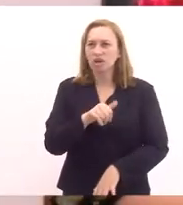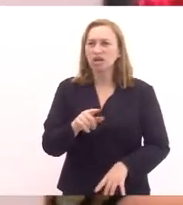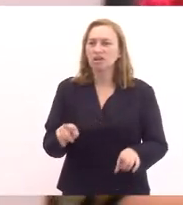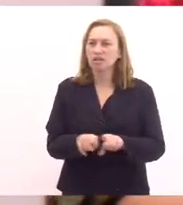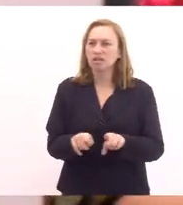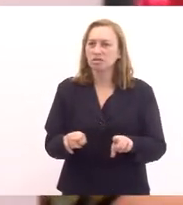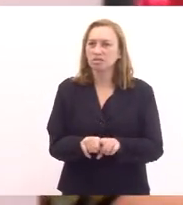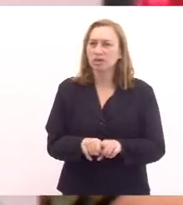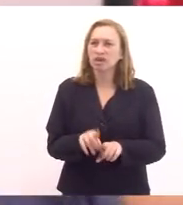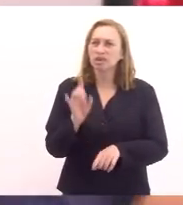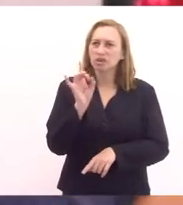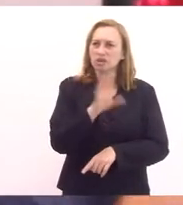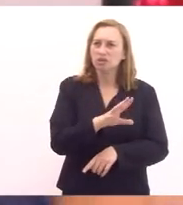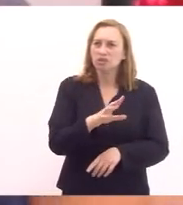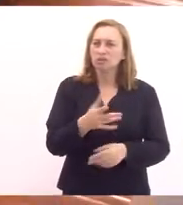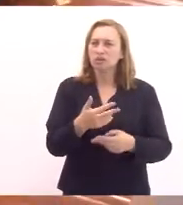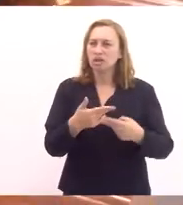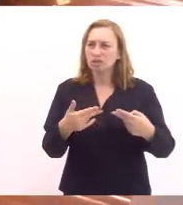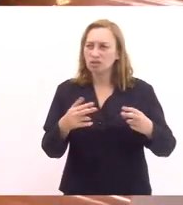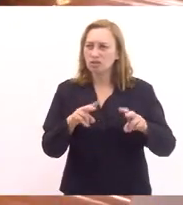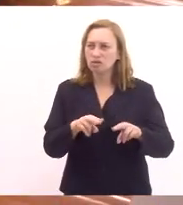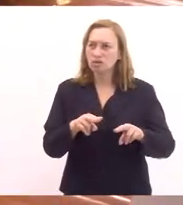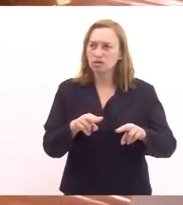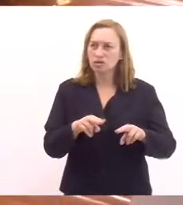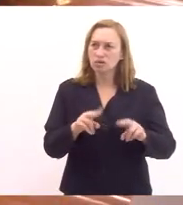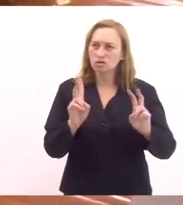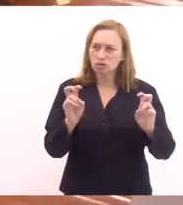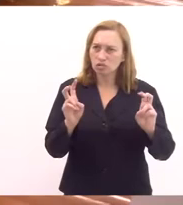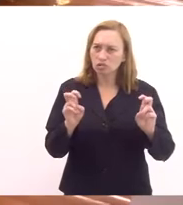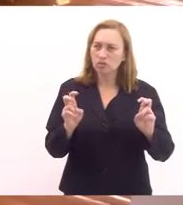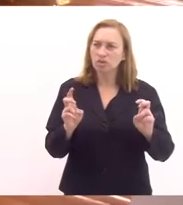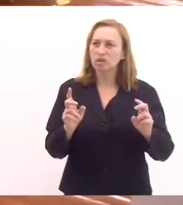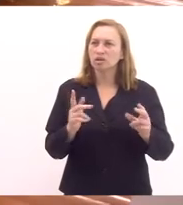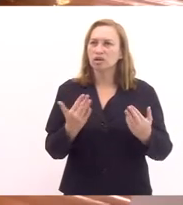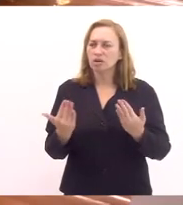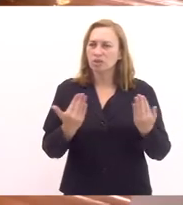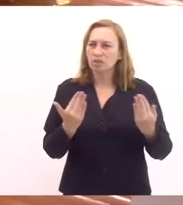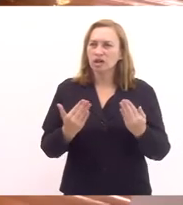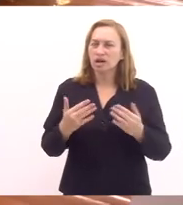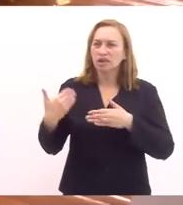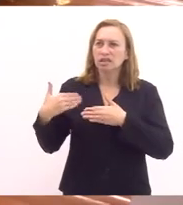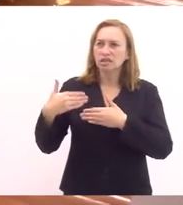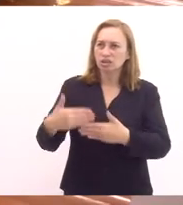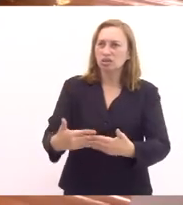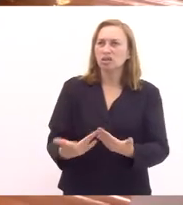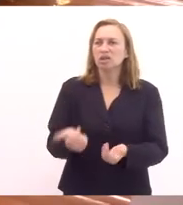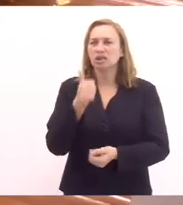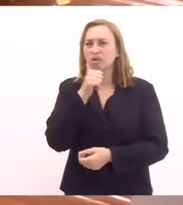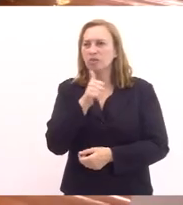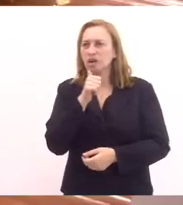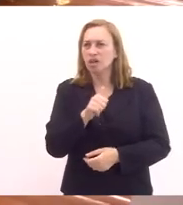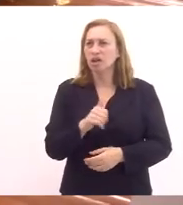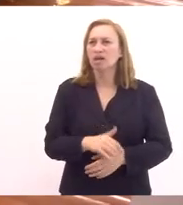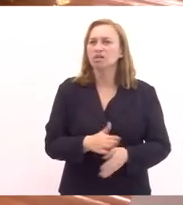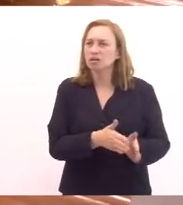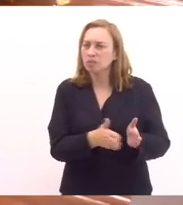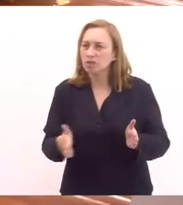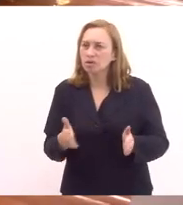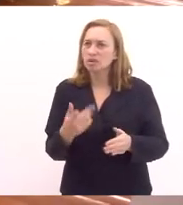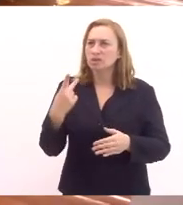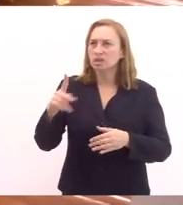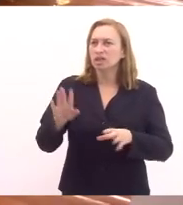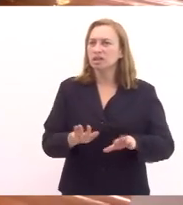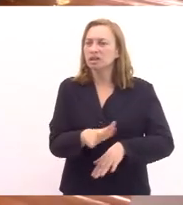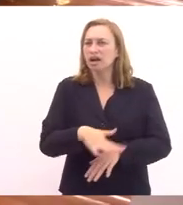coincidente mente esses dois últimos casos que nós acompanhamos são muito semelhantes toda a trajetória dessas mulheres o percurso dela no